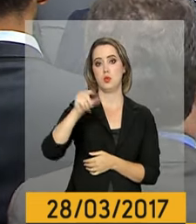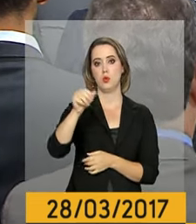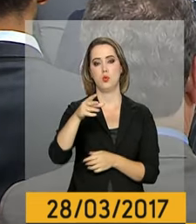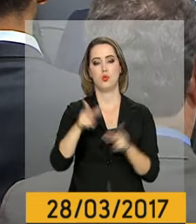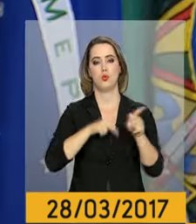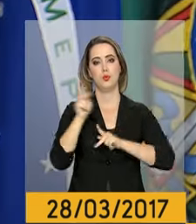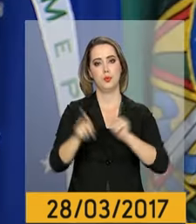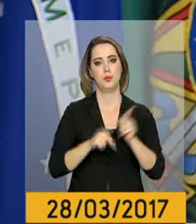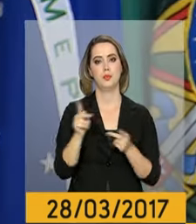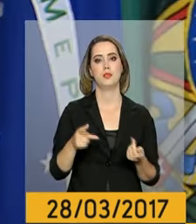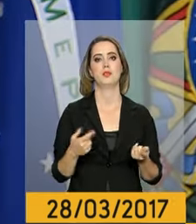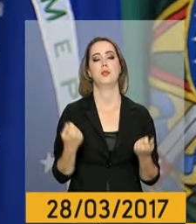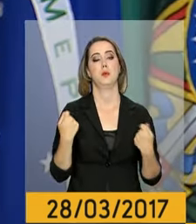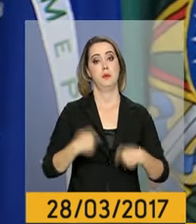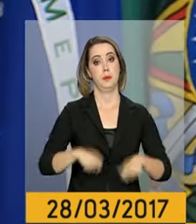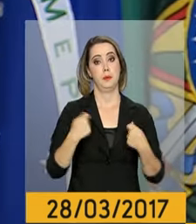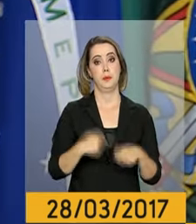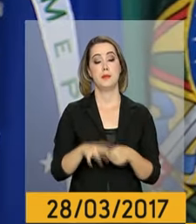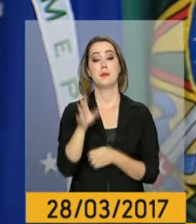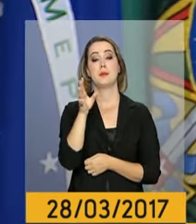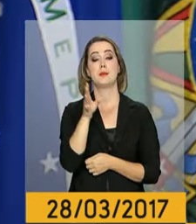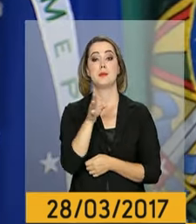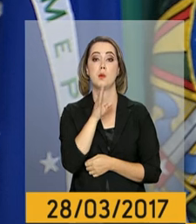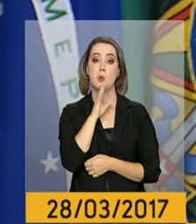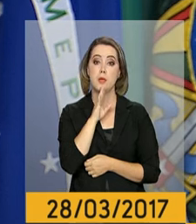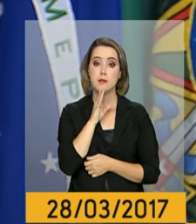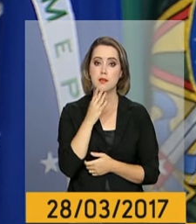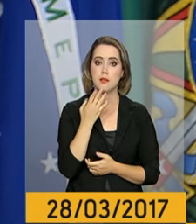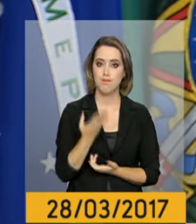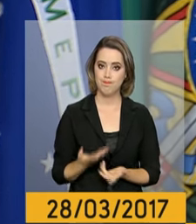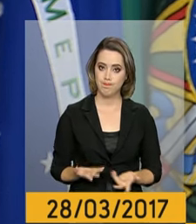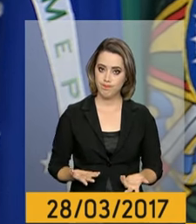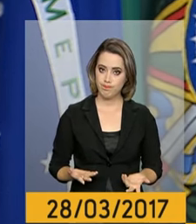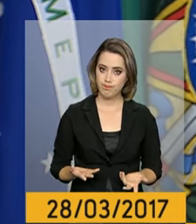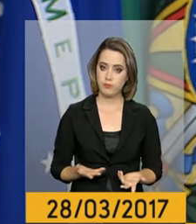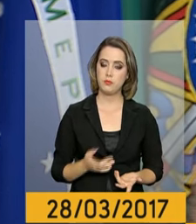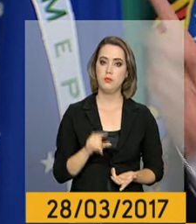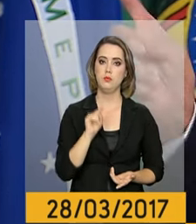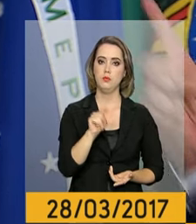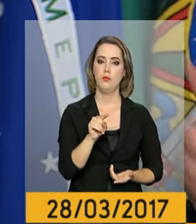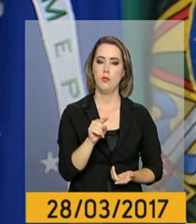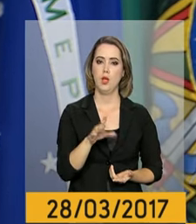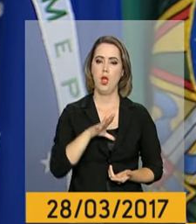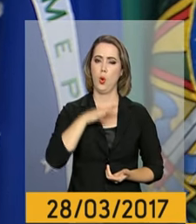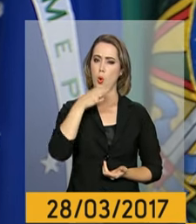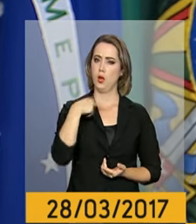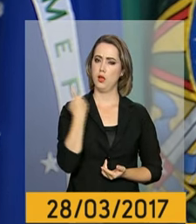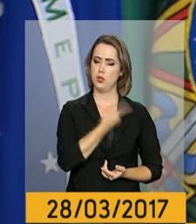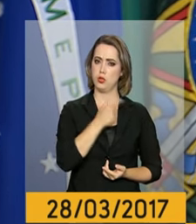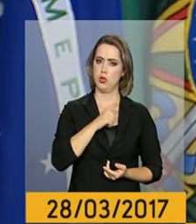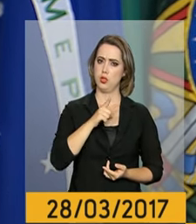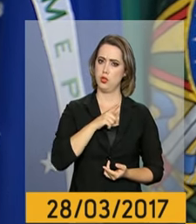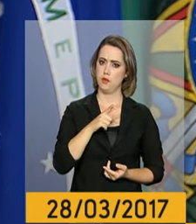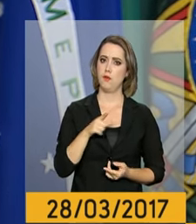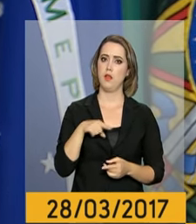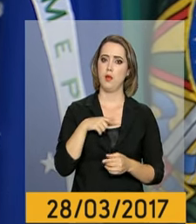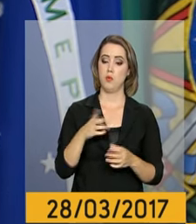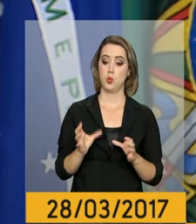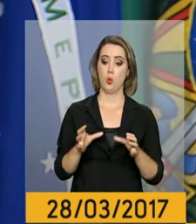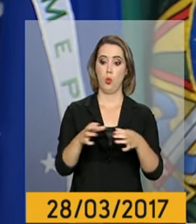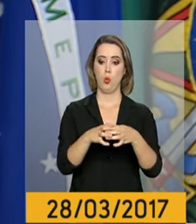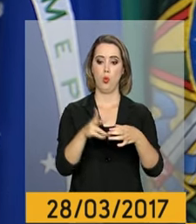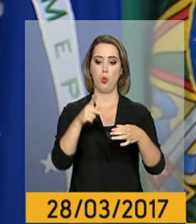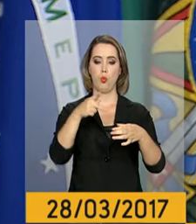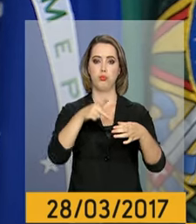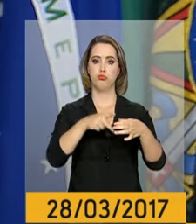preciso ousar e reconhecer naturalmente a coragem que tivemos no setor do petróleo